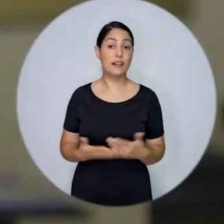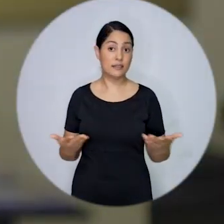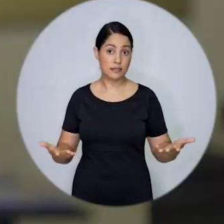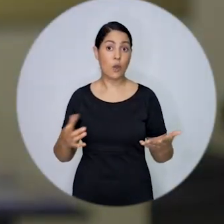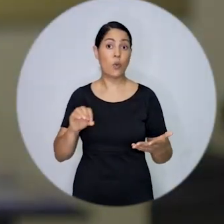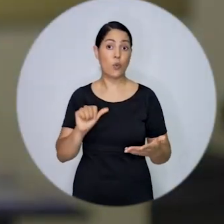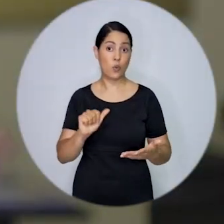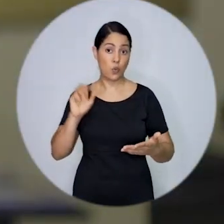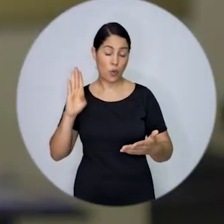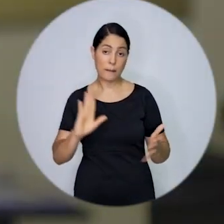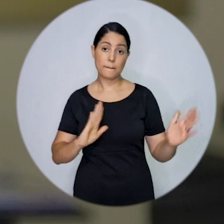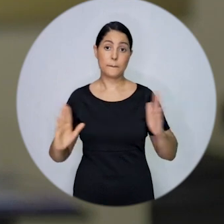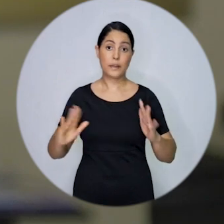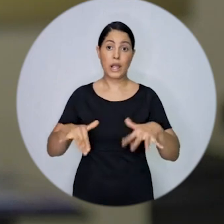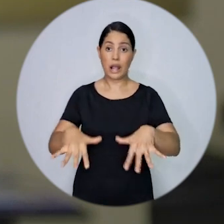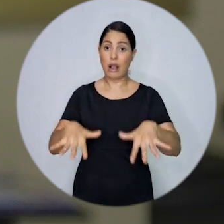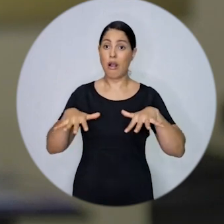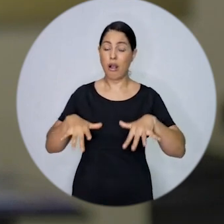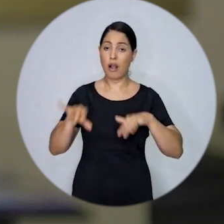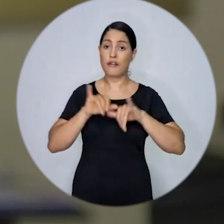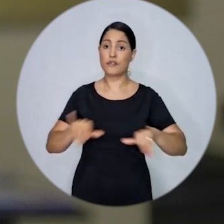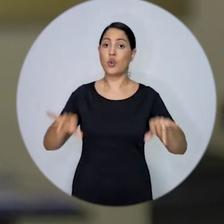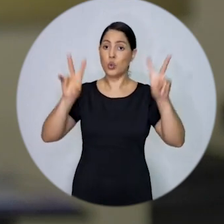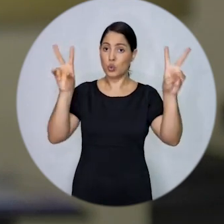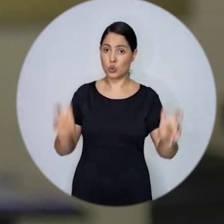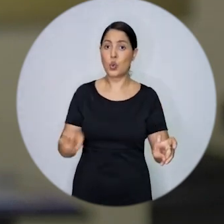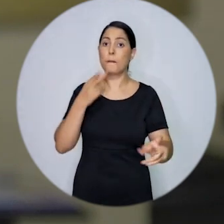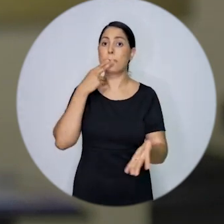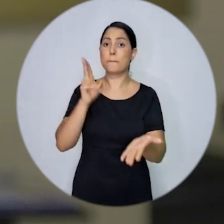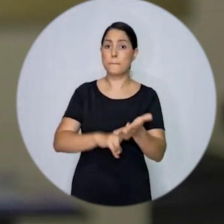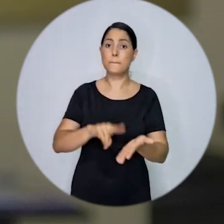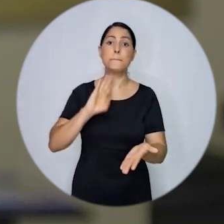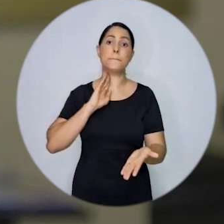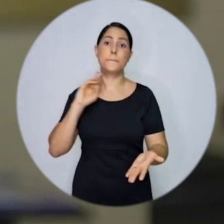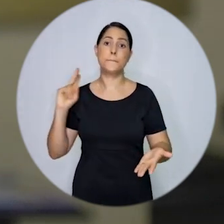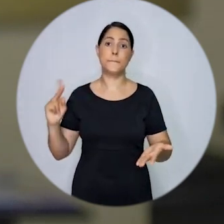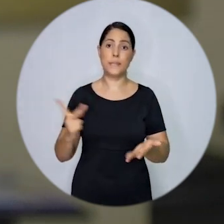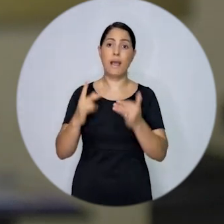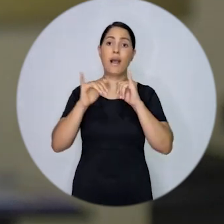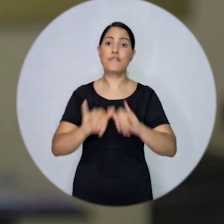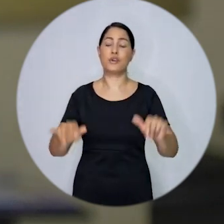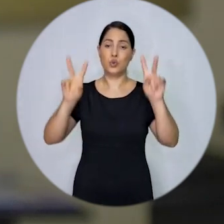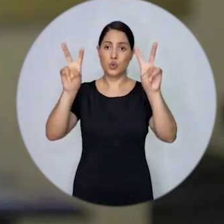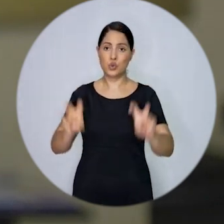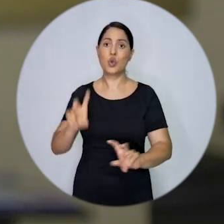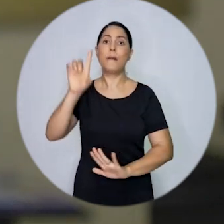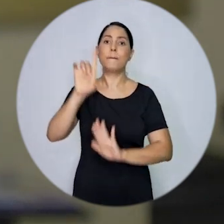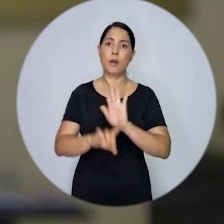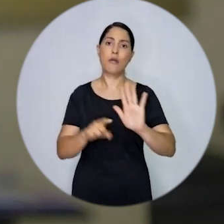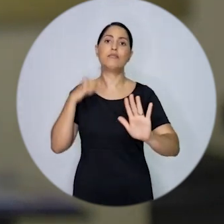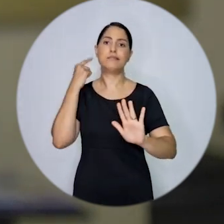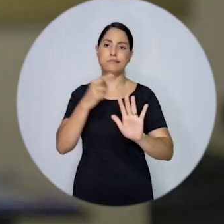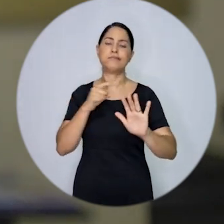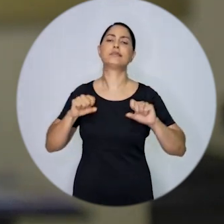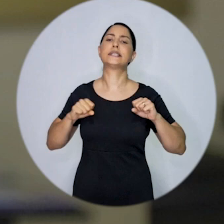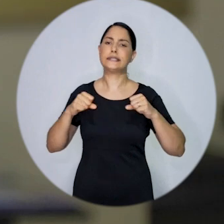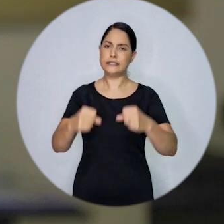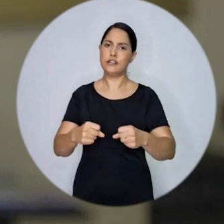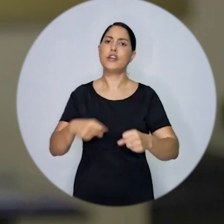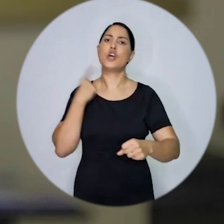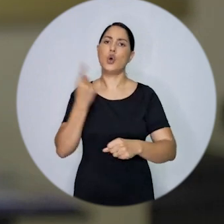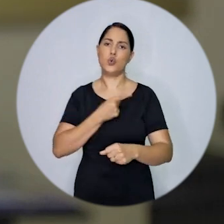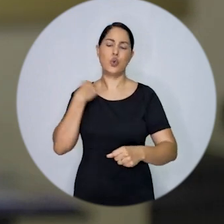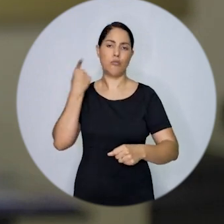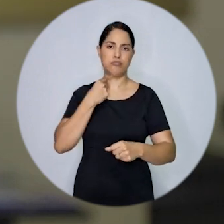Brasil reforçou ao final da conferência, na chamada Carta de Belo Horizonte, a defesa das prerrogativas e a união da